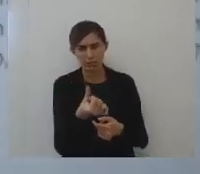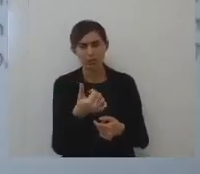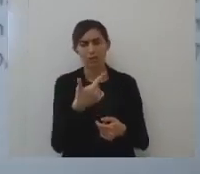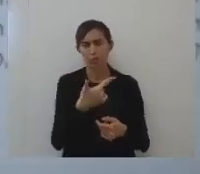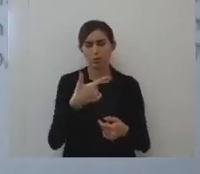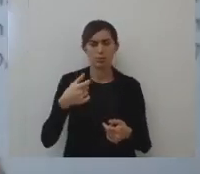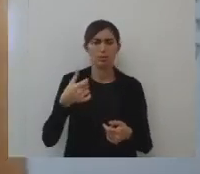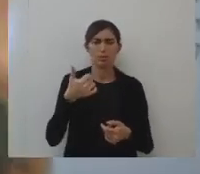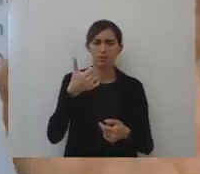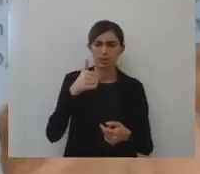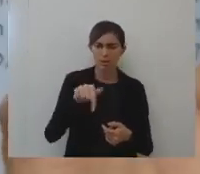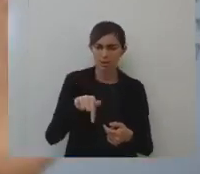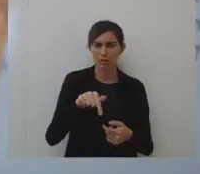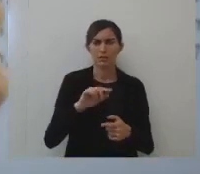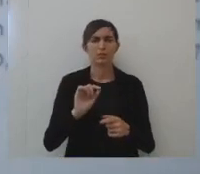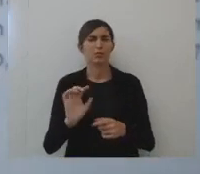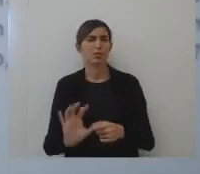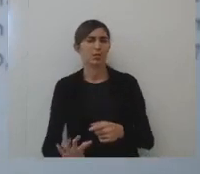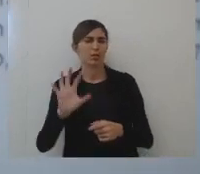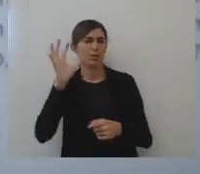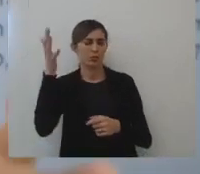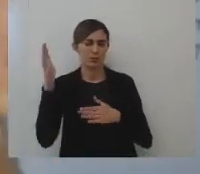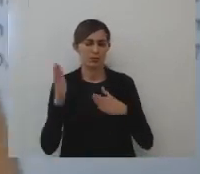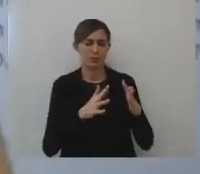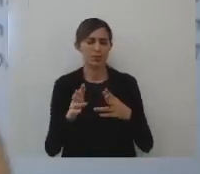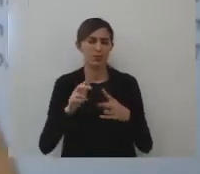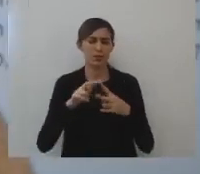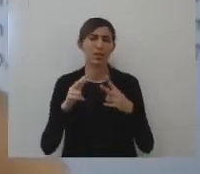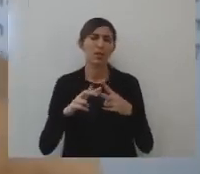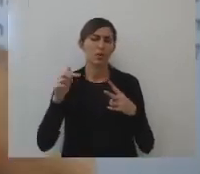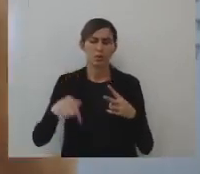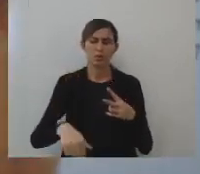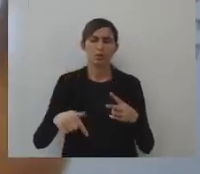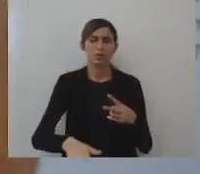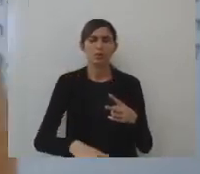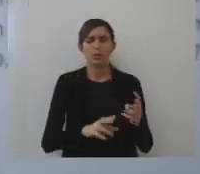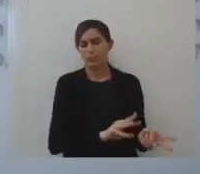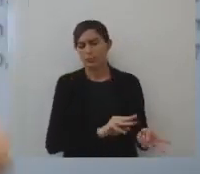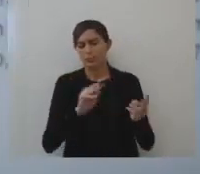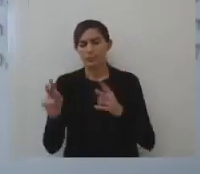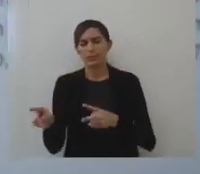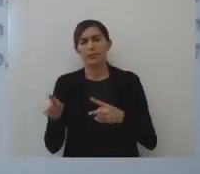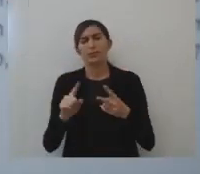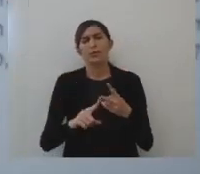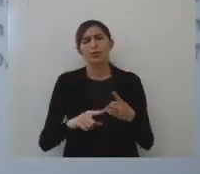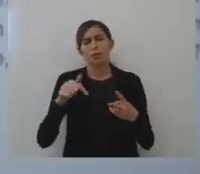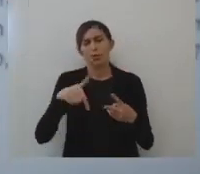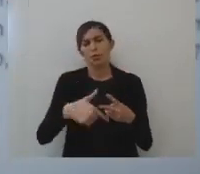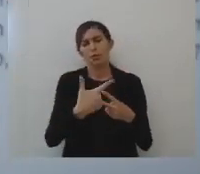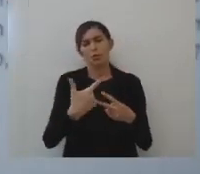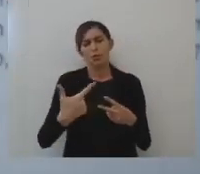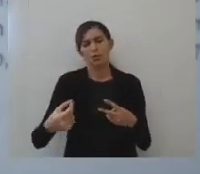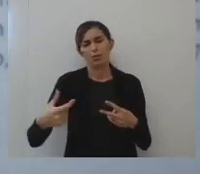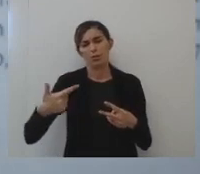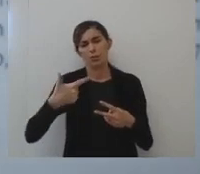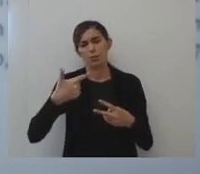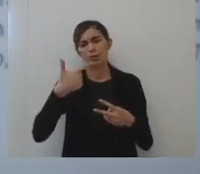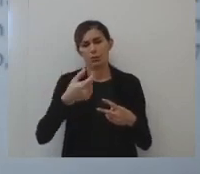vai acontecer? 2016 e 2017, a gente está em a gente passou por 2019 e a gente agora está em